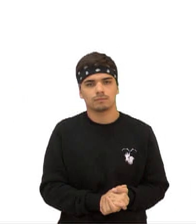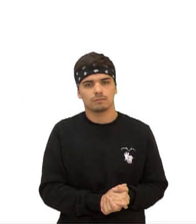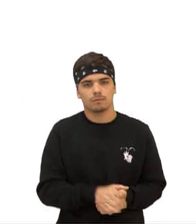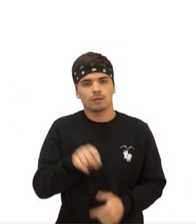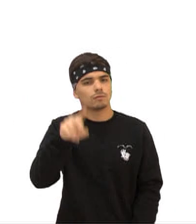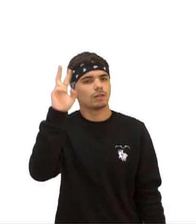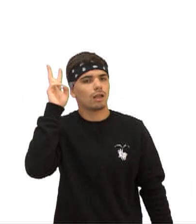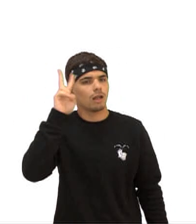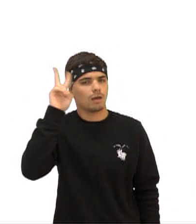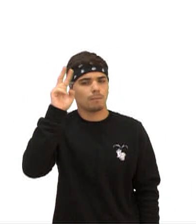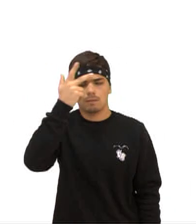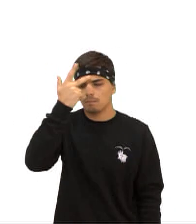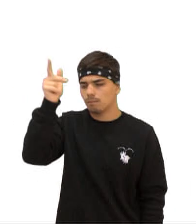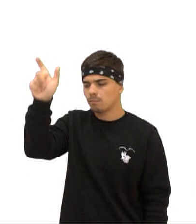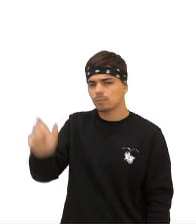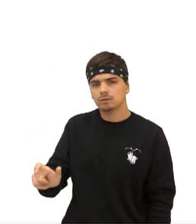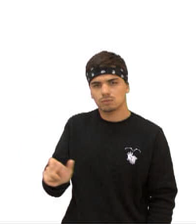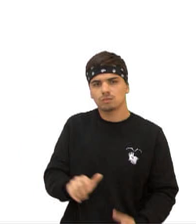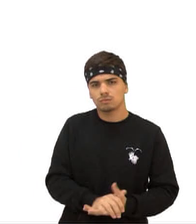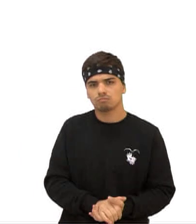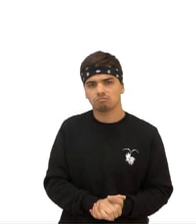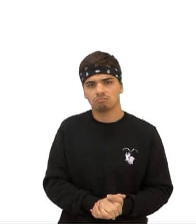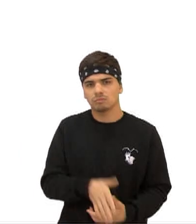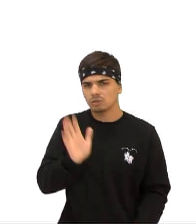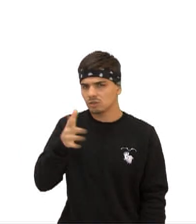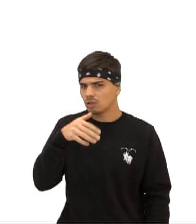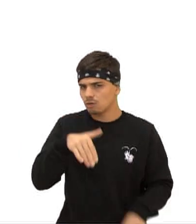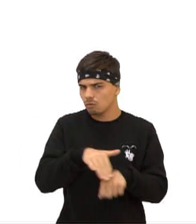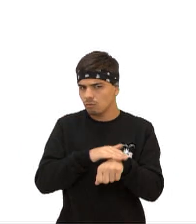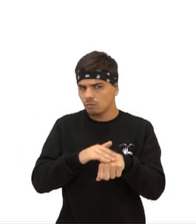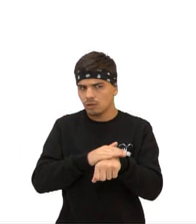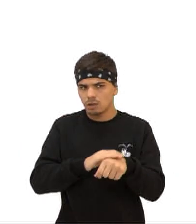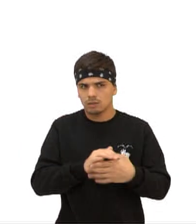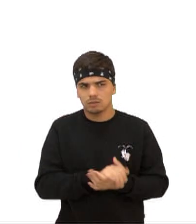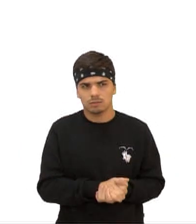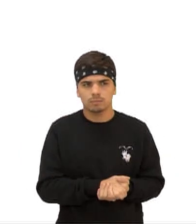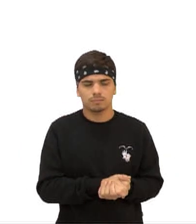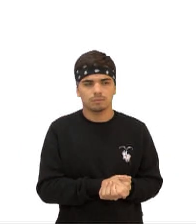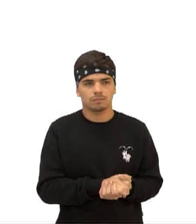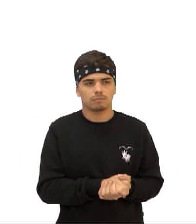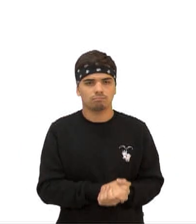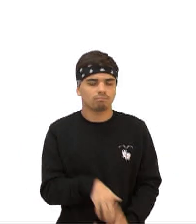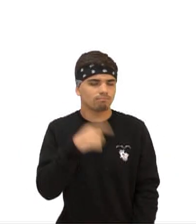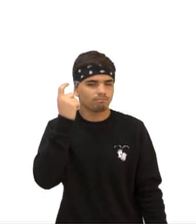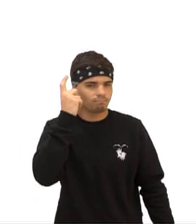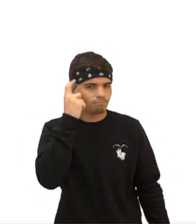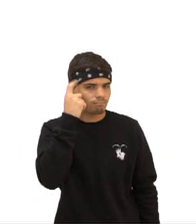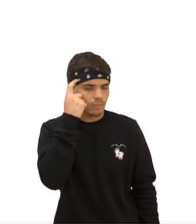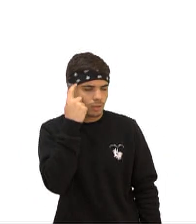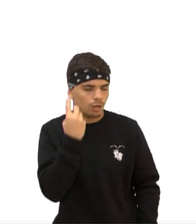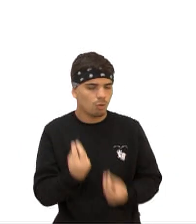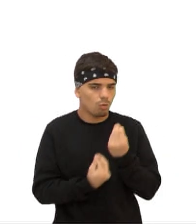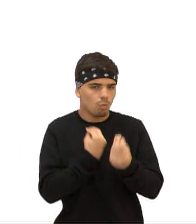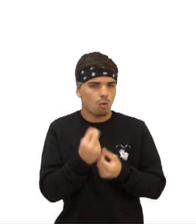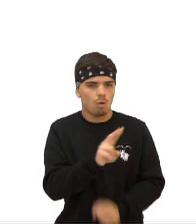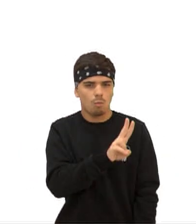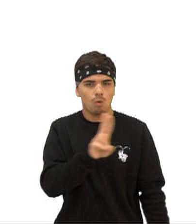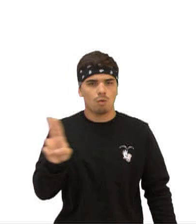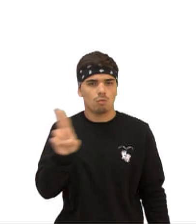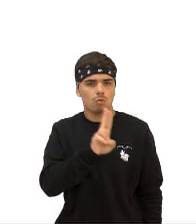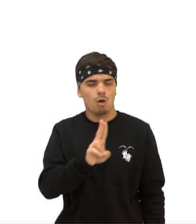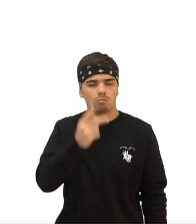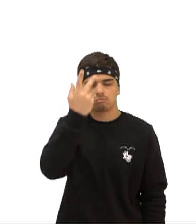lembra dessa pessoa nós falamos sobre ela e aí será que você lembra então vamos pensar como será que é o nome dela